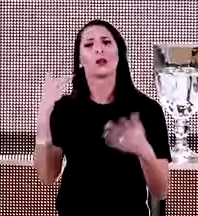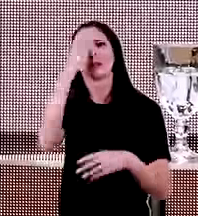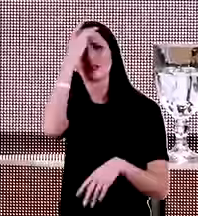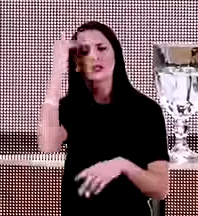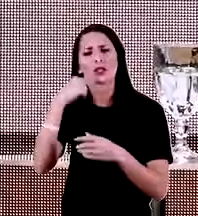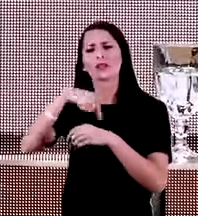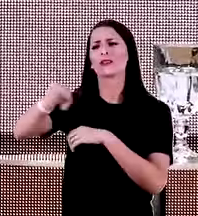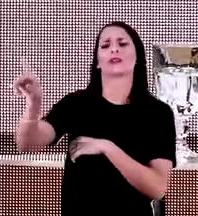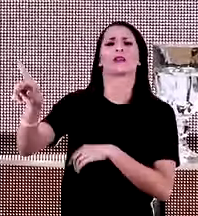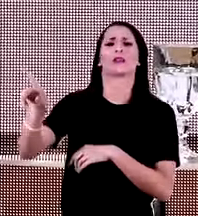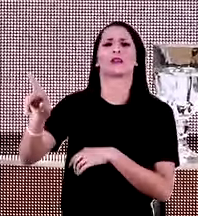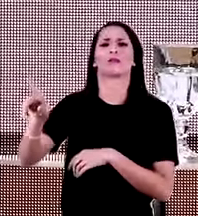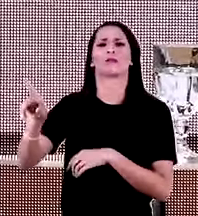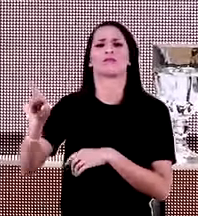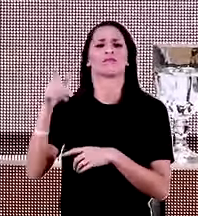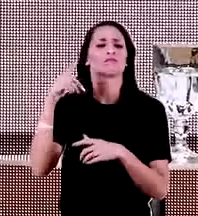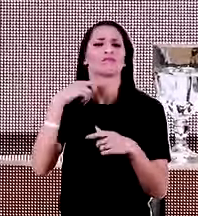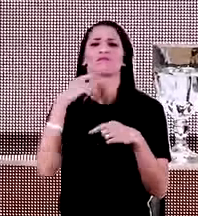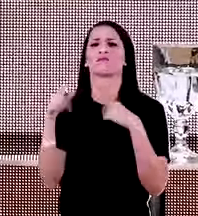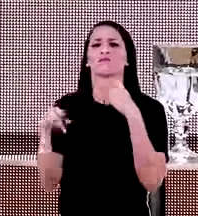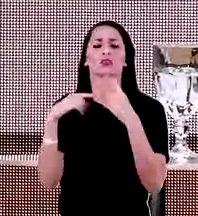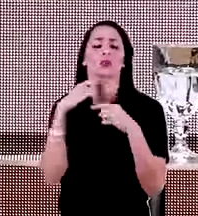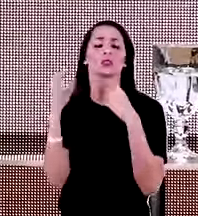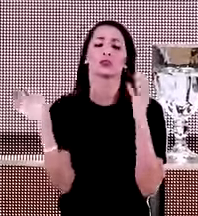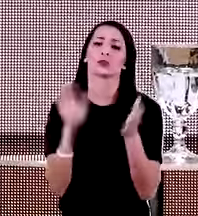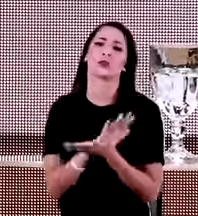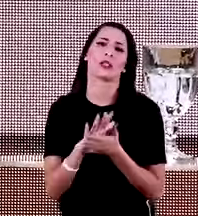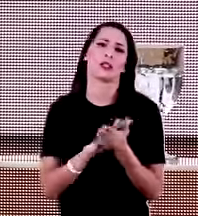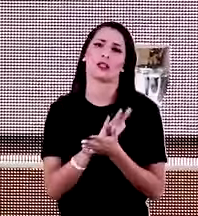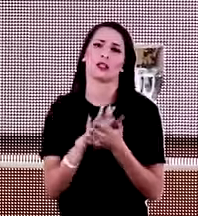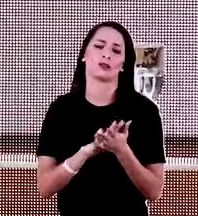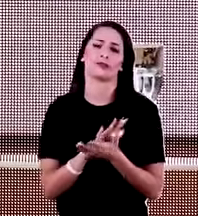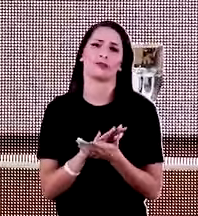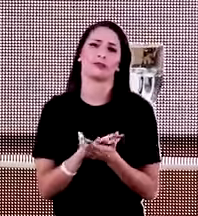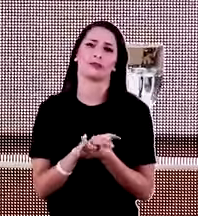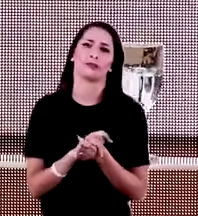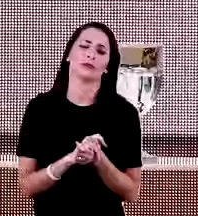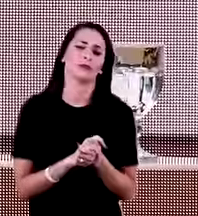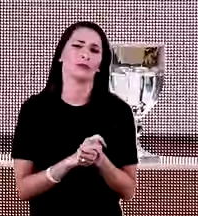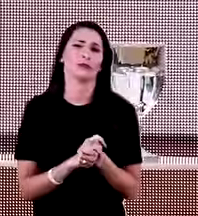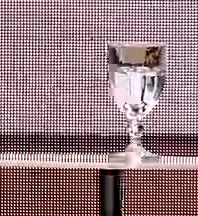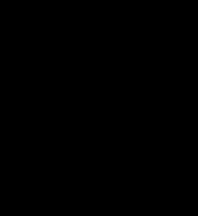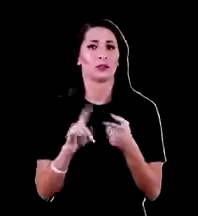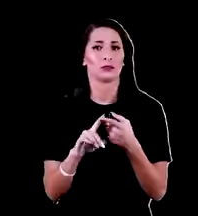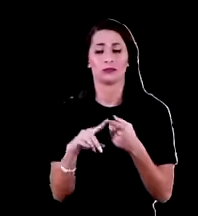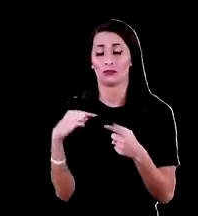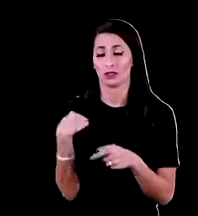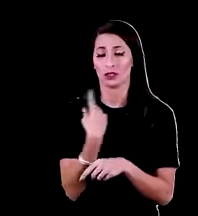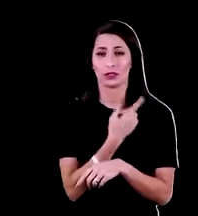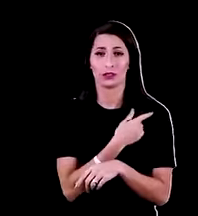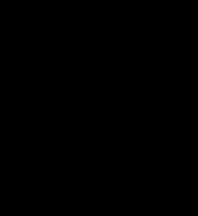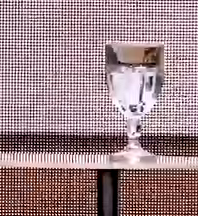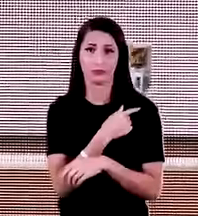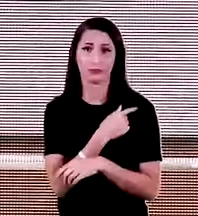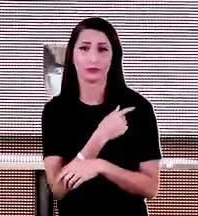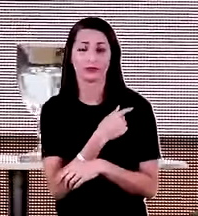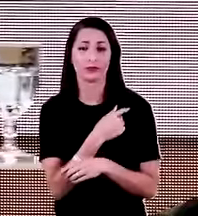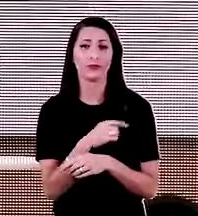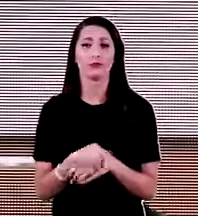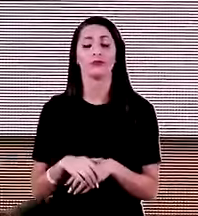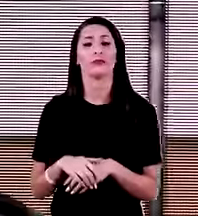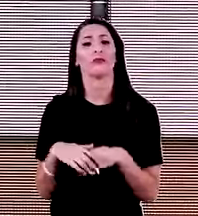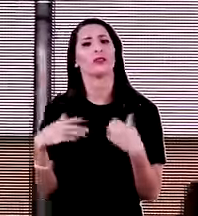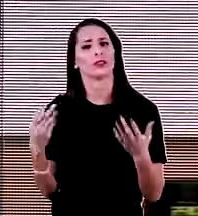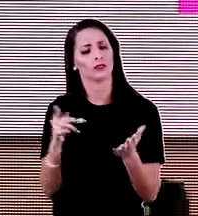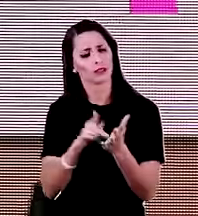não foi? Não dá nem para ficar numa casa alugada. Que a gente já deu toda pro outro. É ou não é, gente? Porque isso é